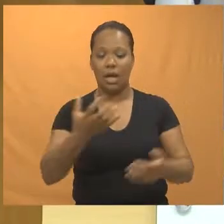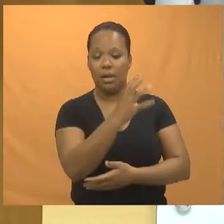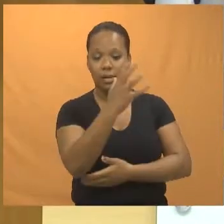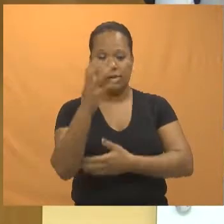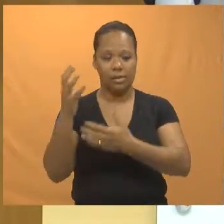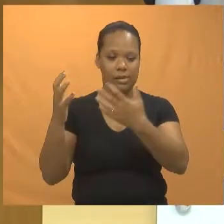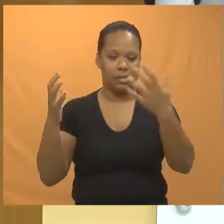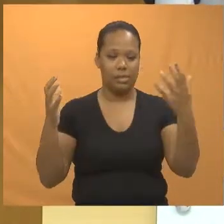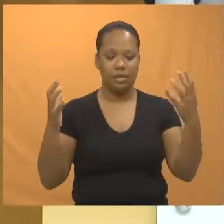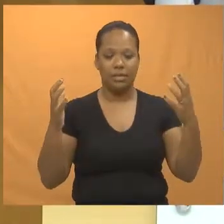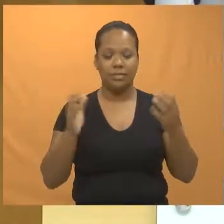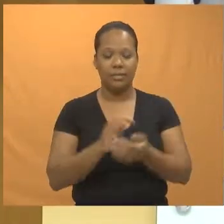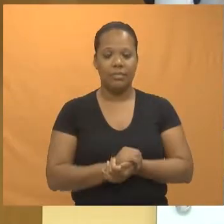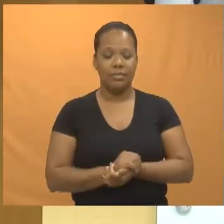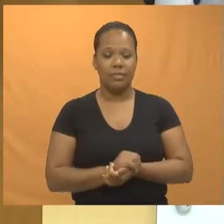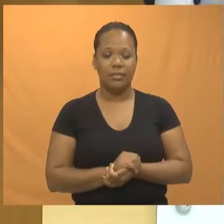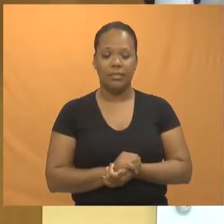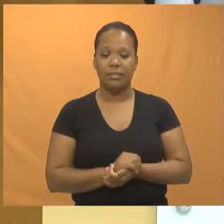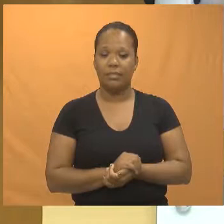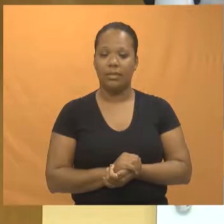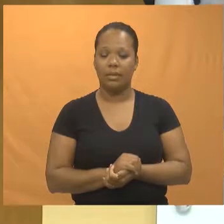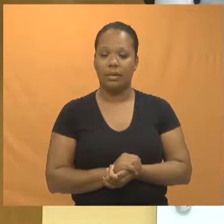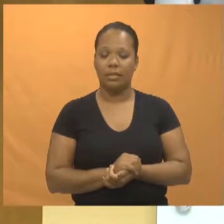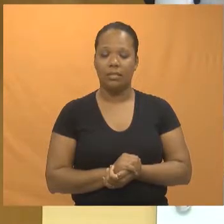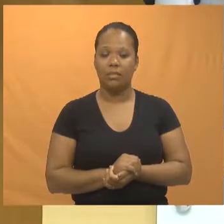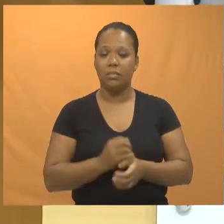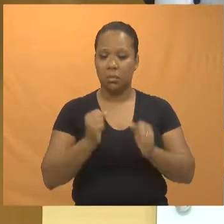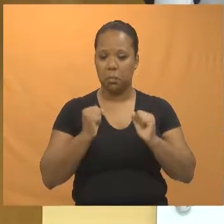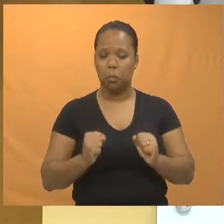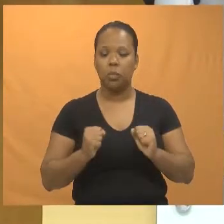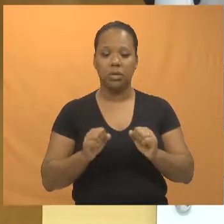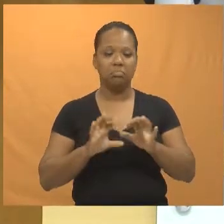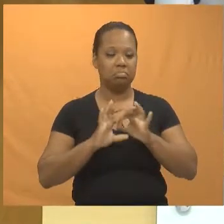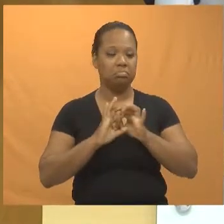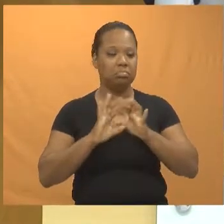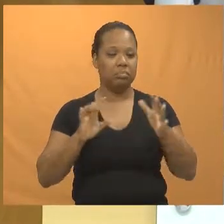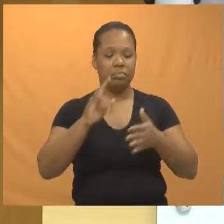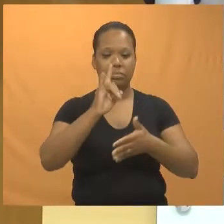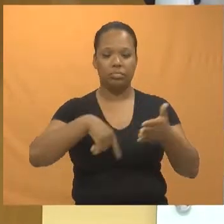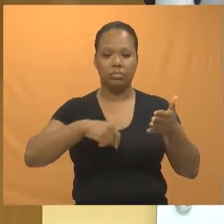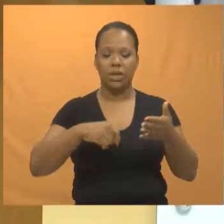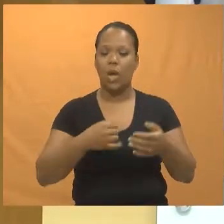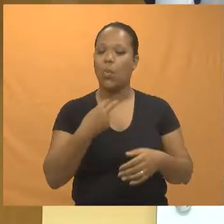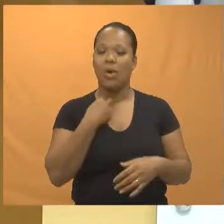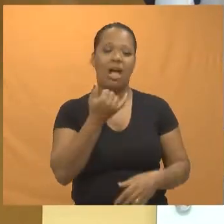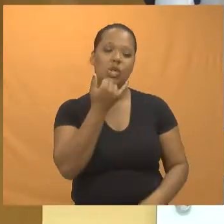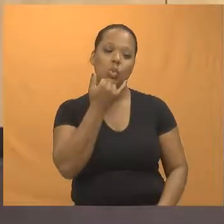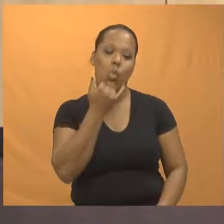ter essa autonomia de prestar esse serviço. Aí também, vereador Abda, aí não queremos mais desculpa, que também ele,